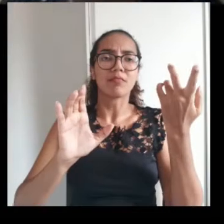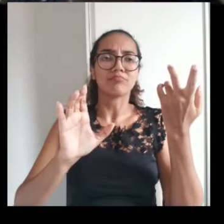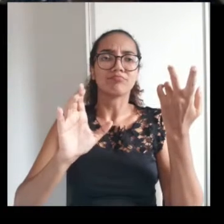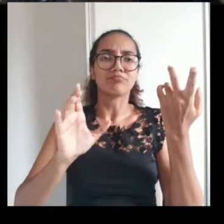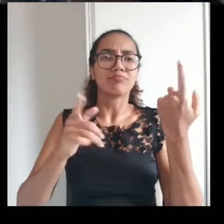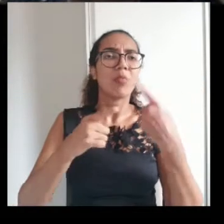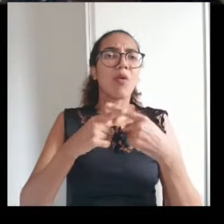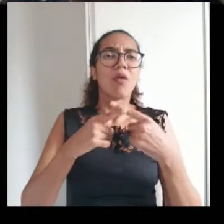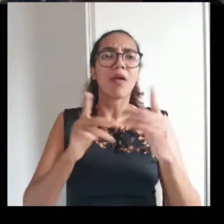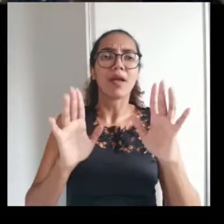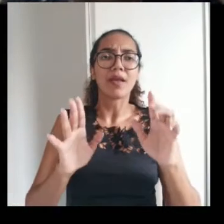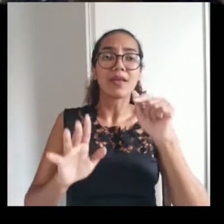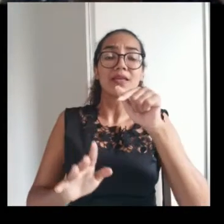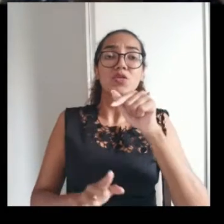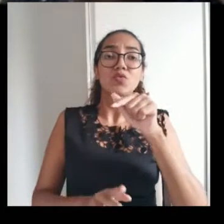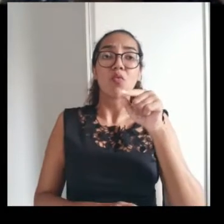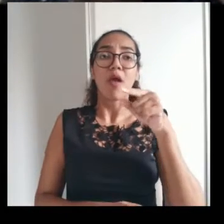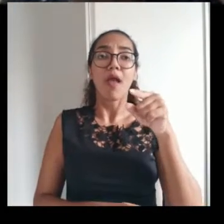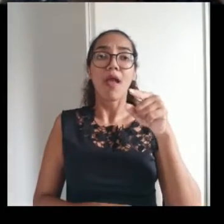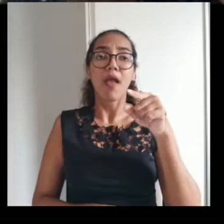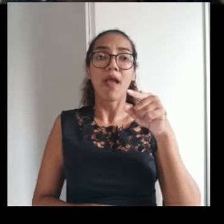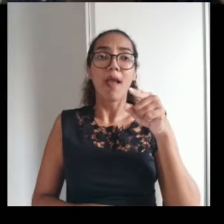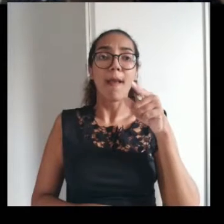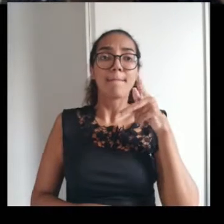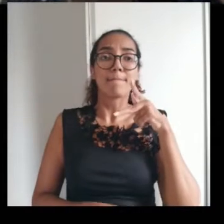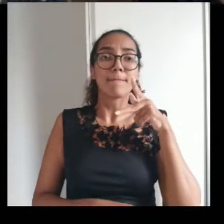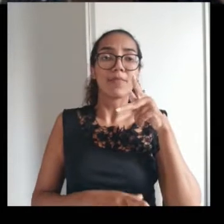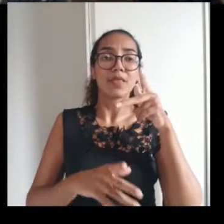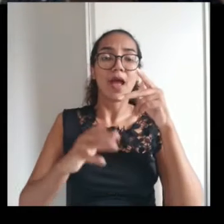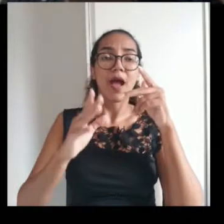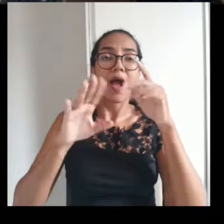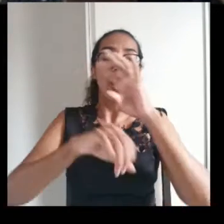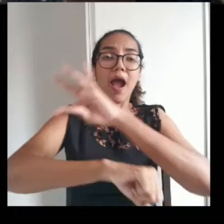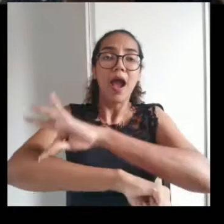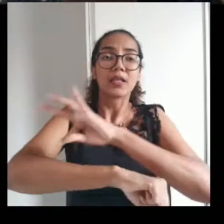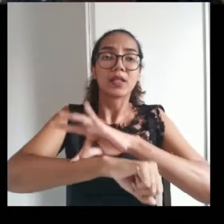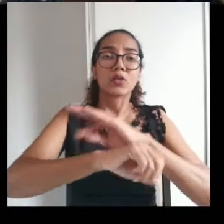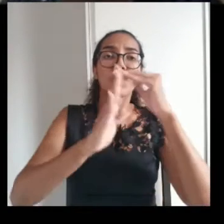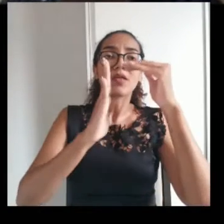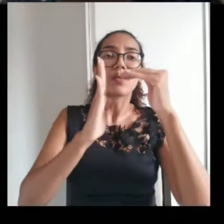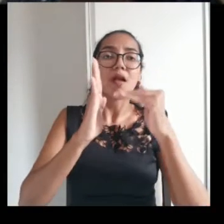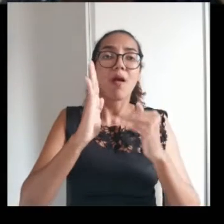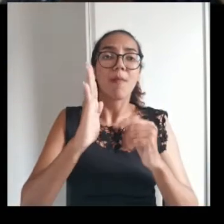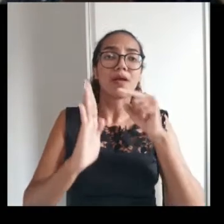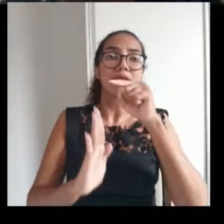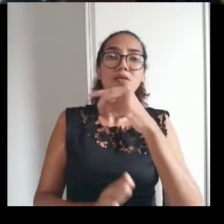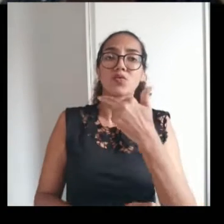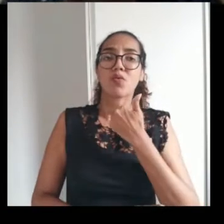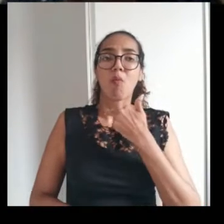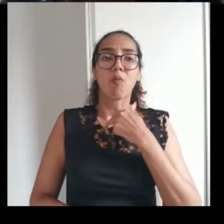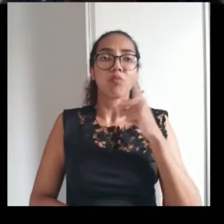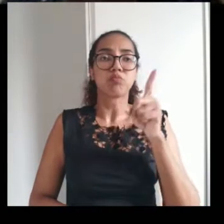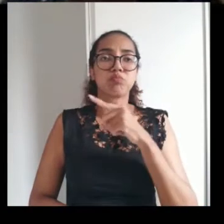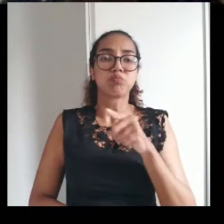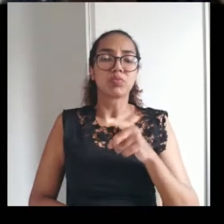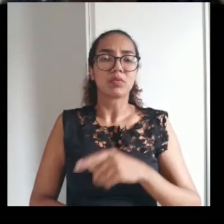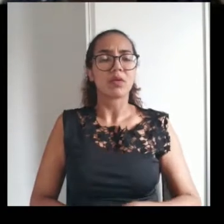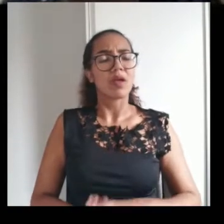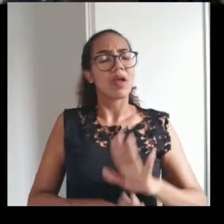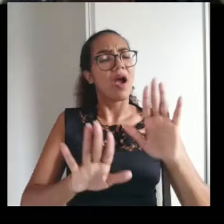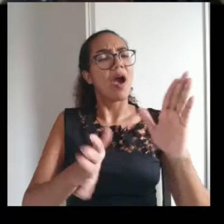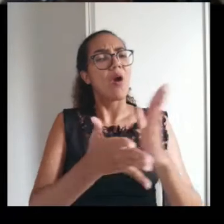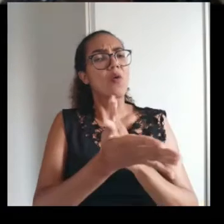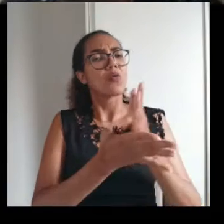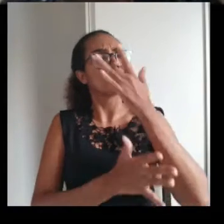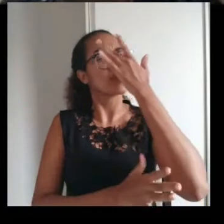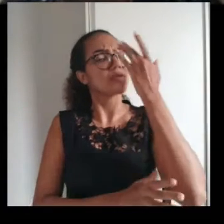em camadas, pelo menos nesse estilo que a gente usa aqui é proibido. Mas tem uma razão, você pode dizer, Vanilson, eu já fiz isso. Eu fiz um método